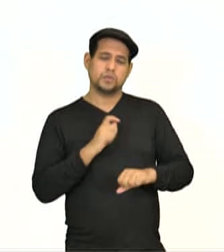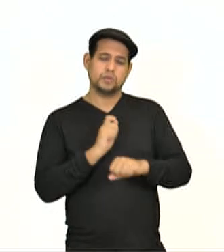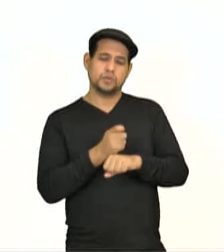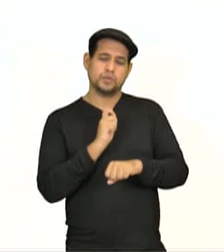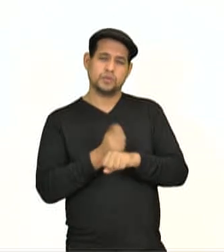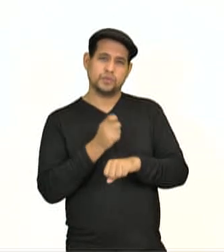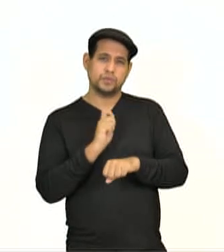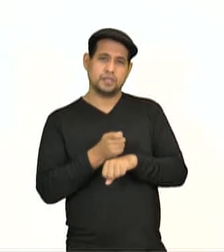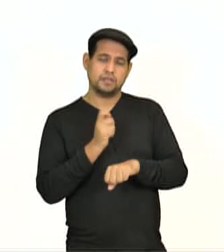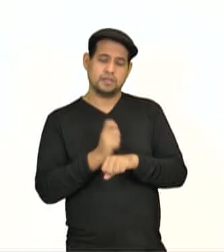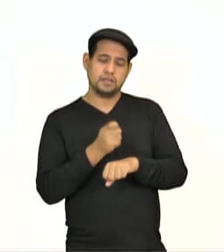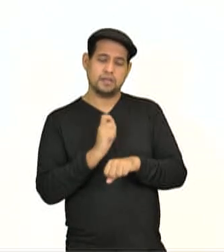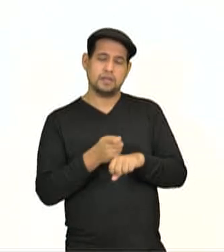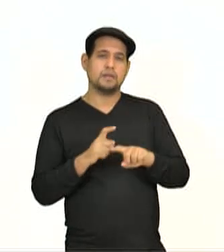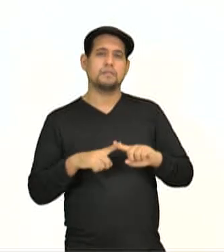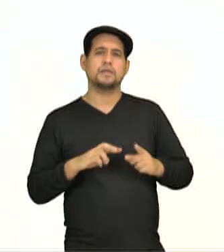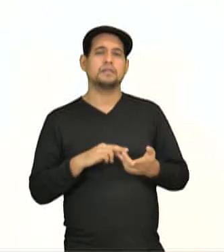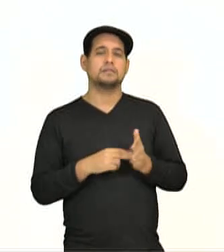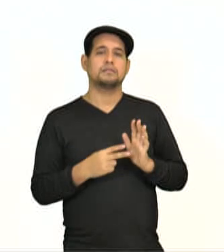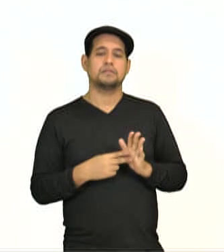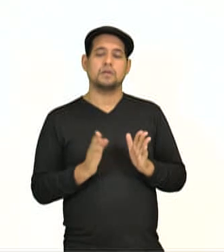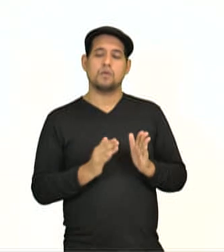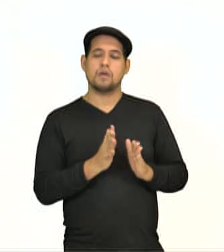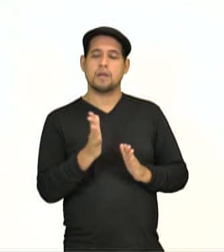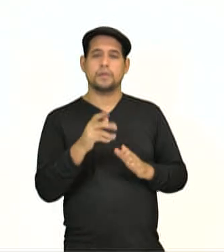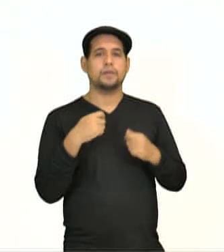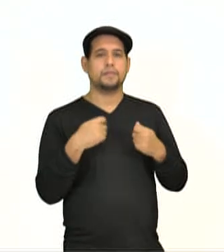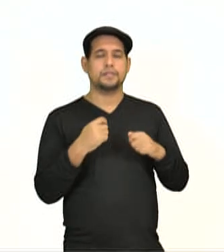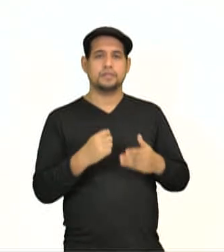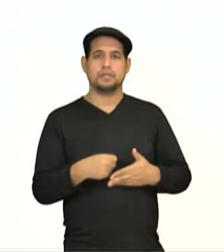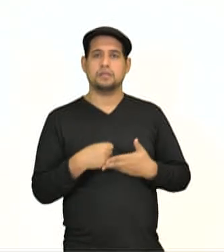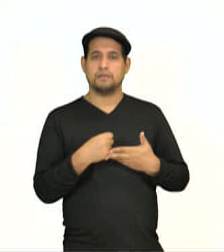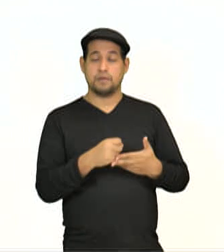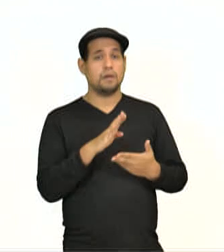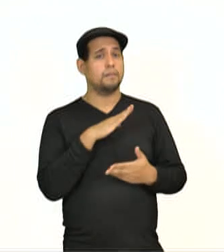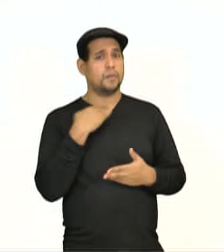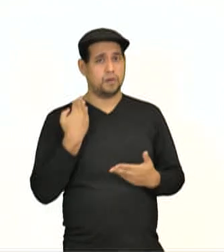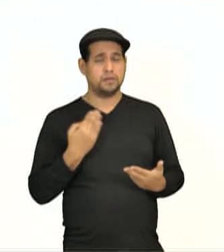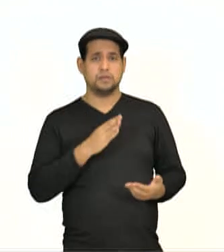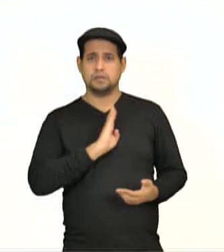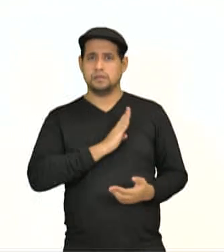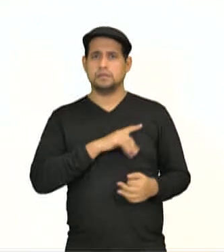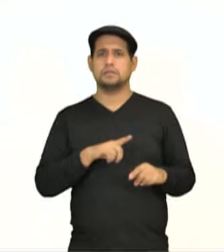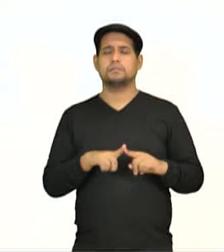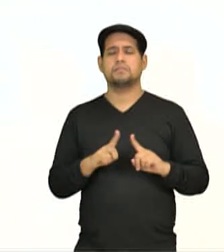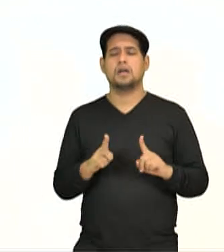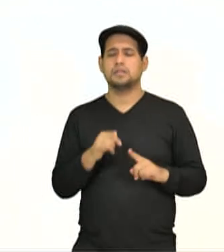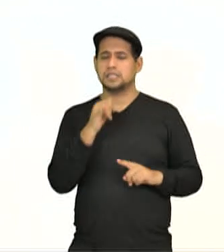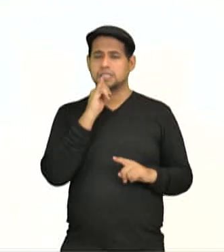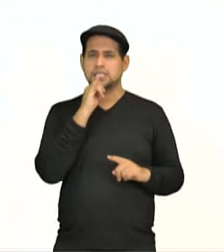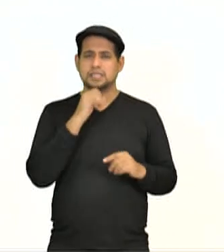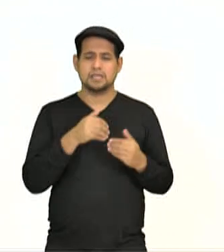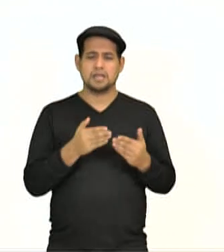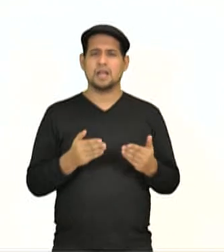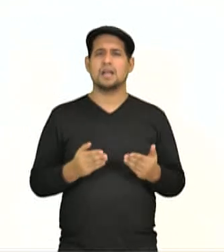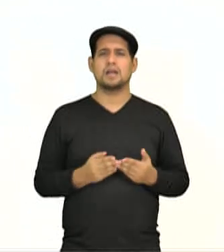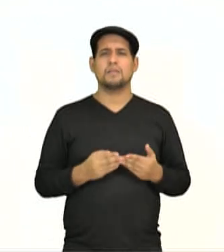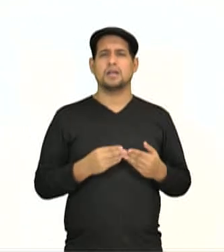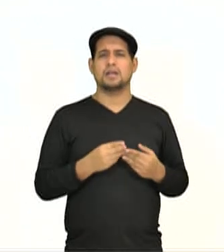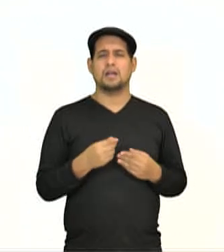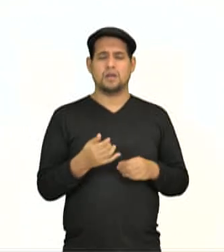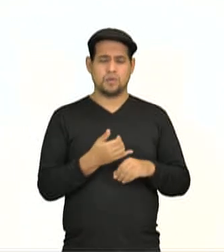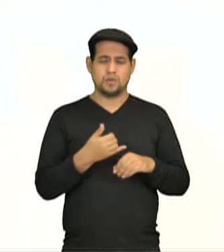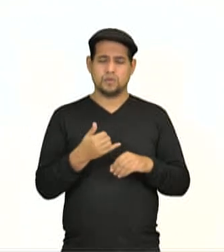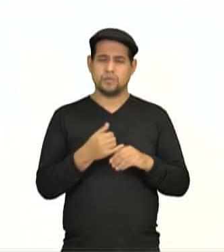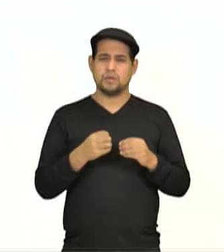dura. Então, esses são os caminhos que podem levar a um infarto. Quando a capa se rompe, a gordura fica exposta,